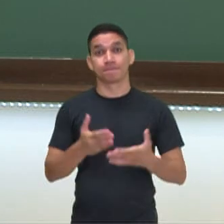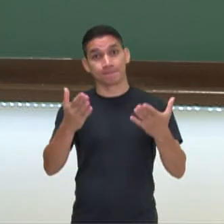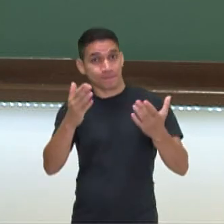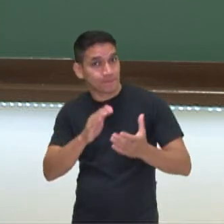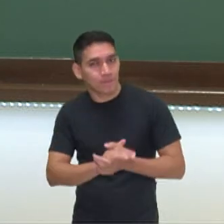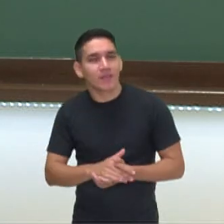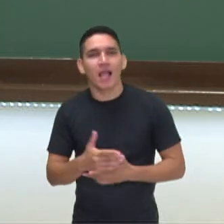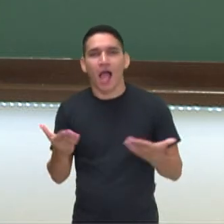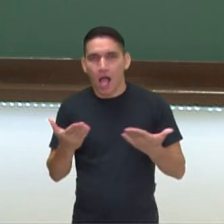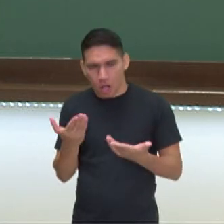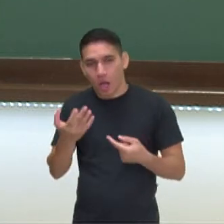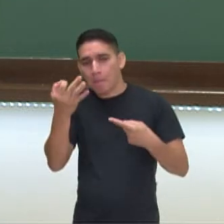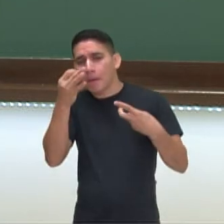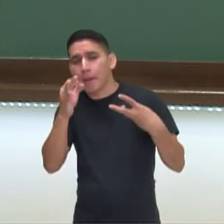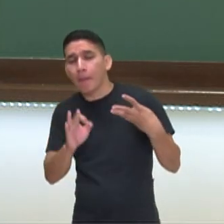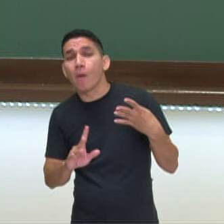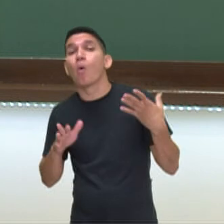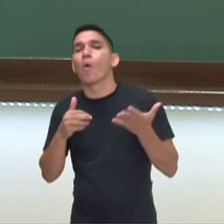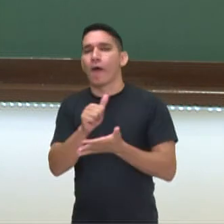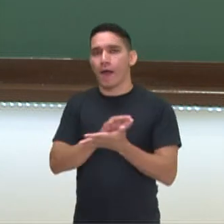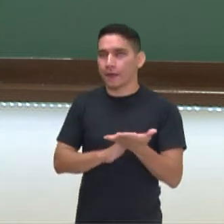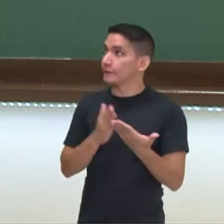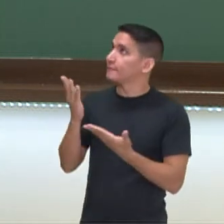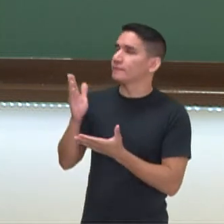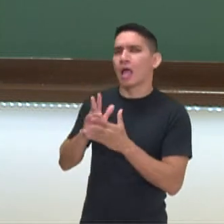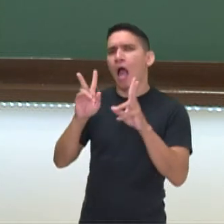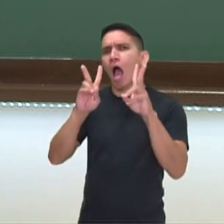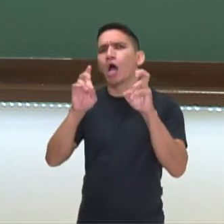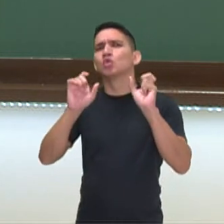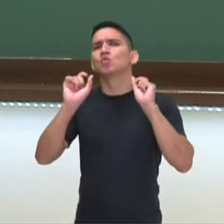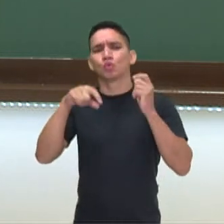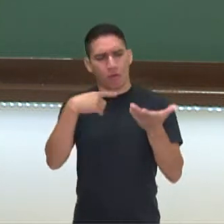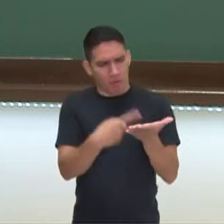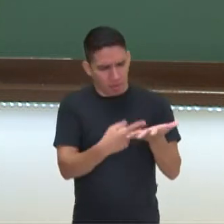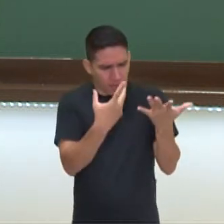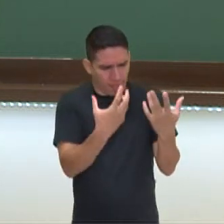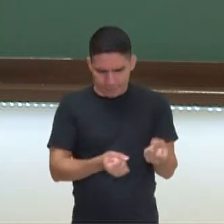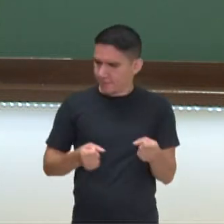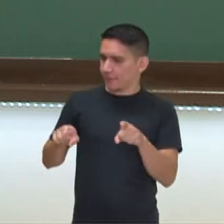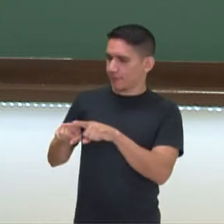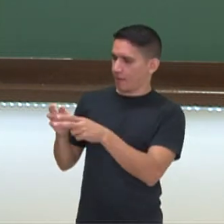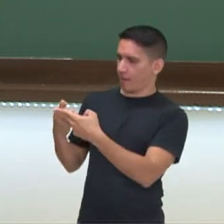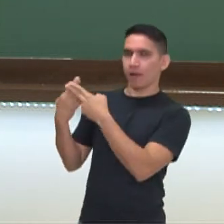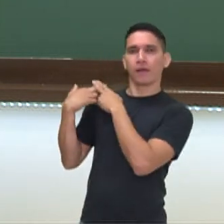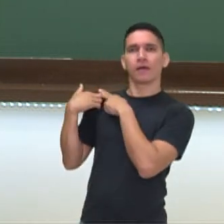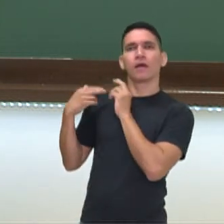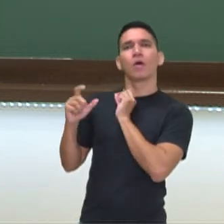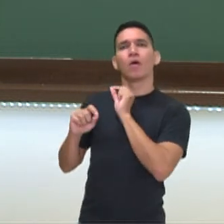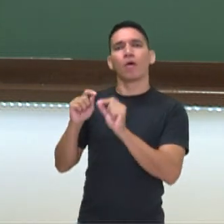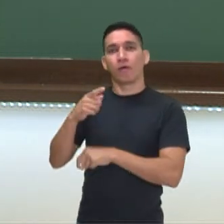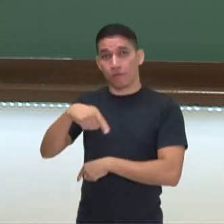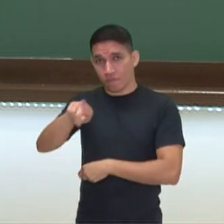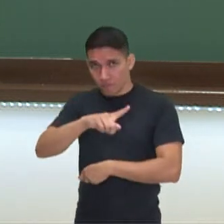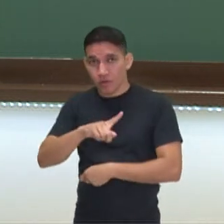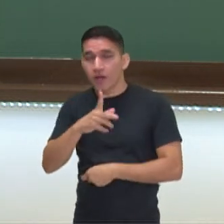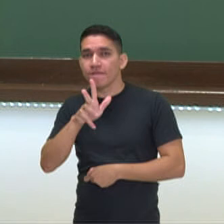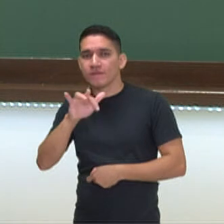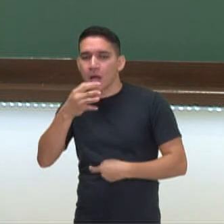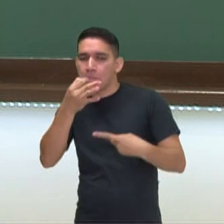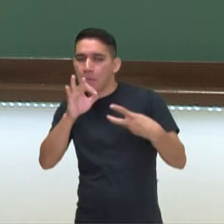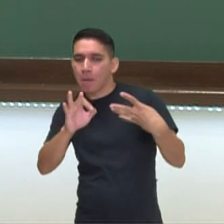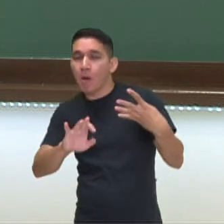Galera, vamos corrigir a nossa atividade então, né? Sobre compromisso e responsabilidade, para você assinalar